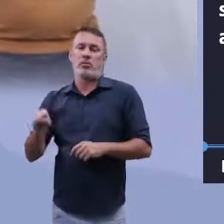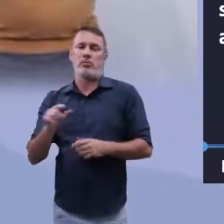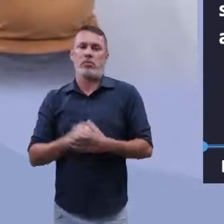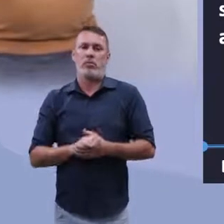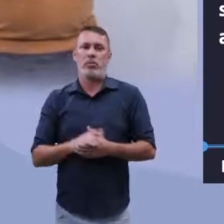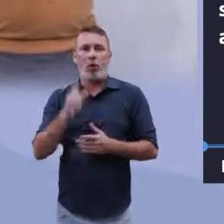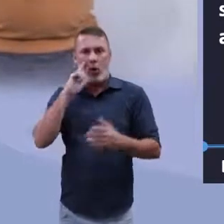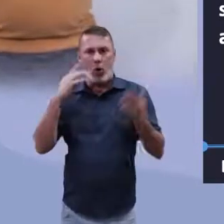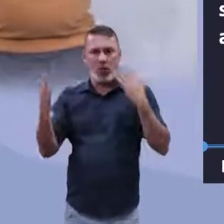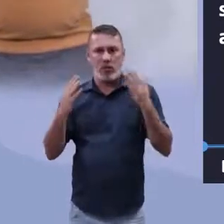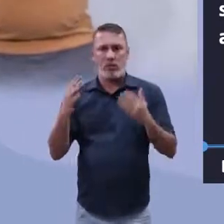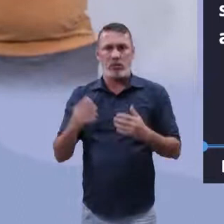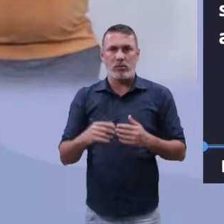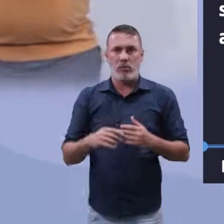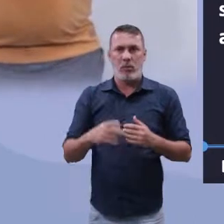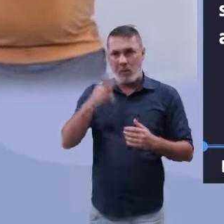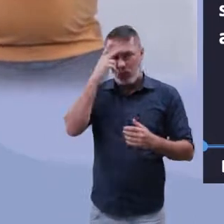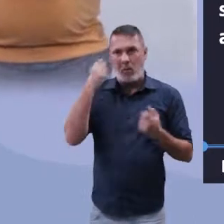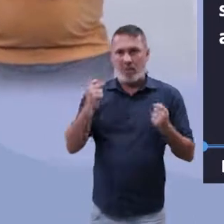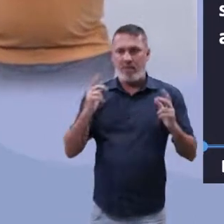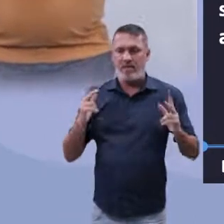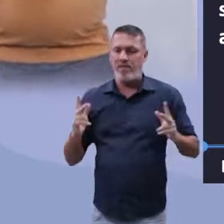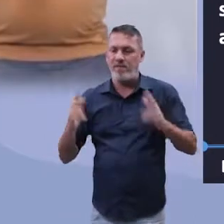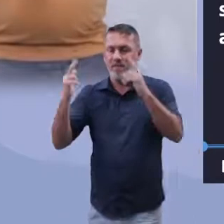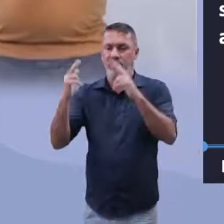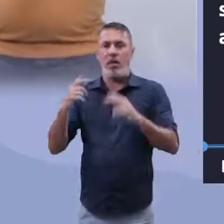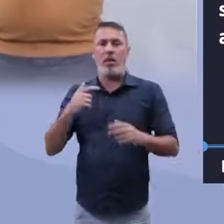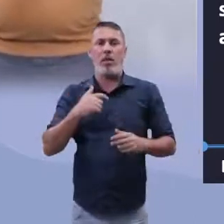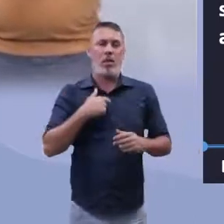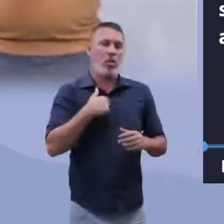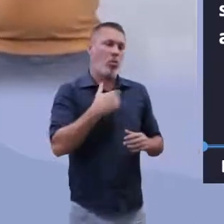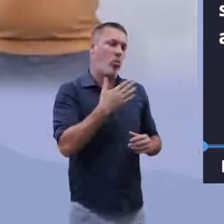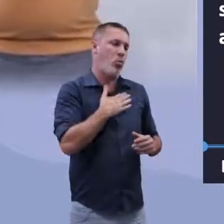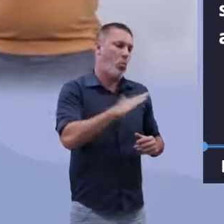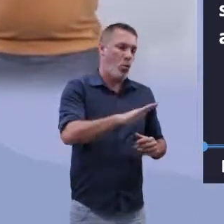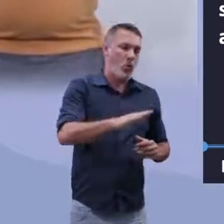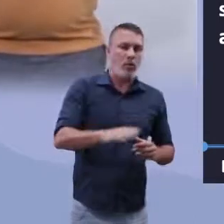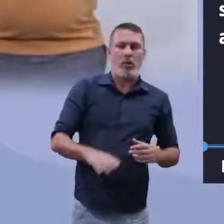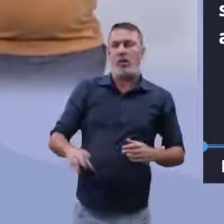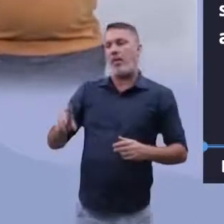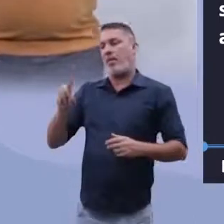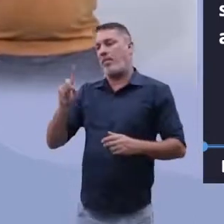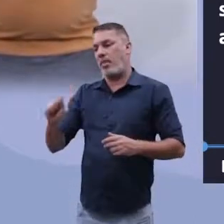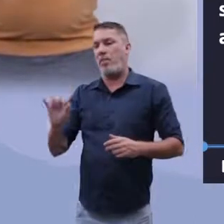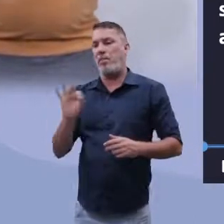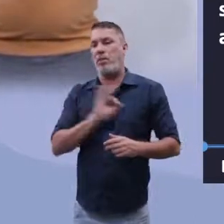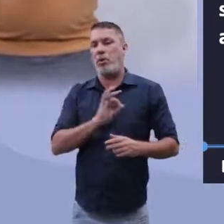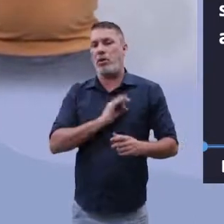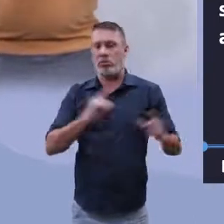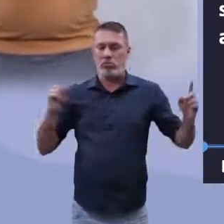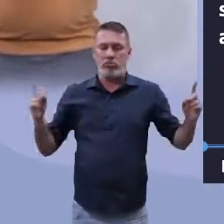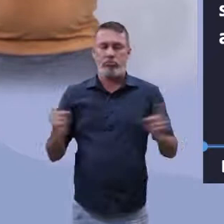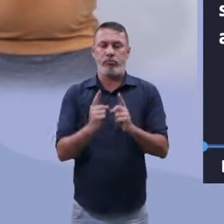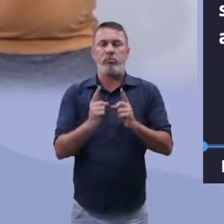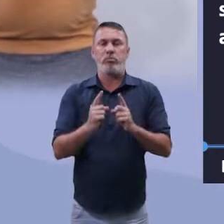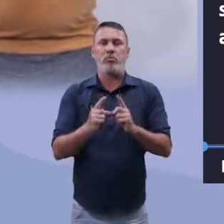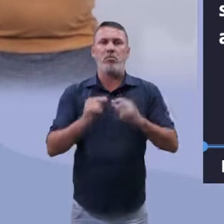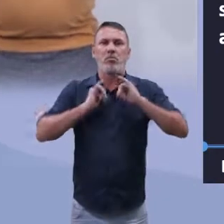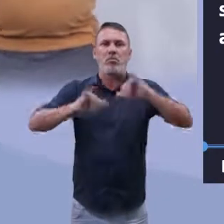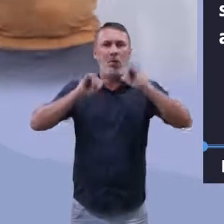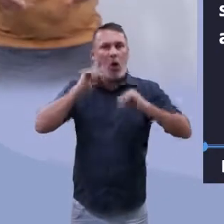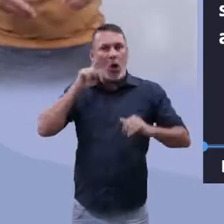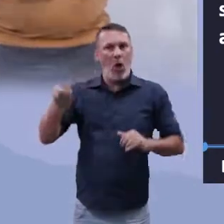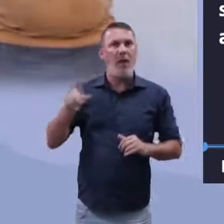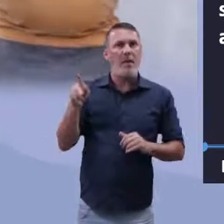polícia. O que a pessoa pode fazer? Pode pegar o que eu não gosto e pegar o da polícia.